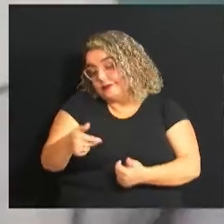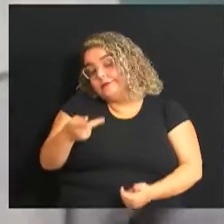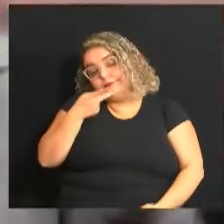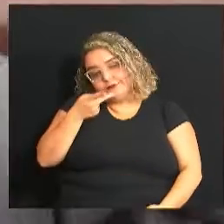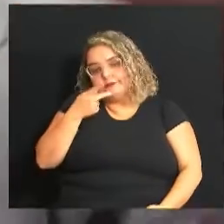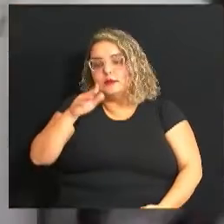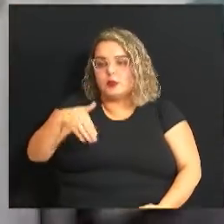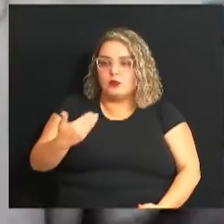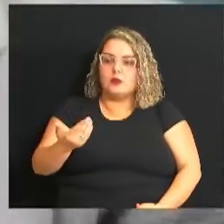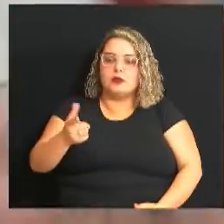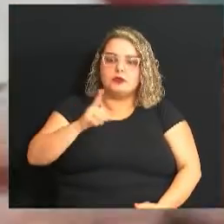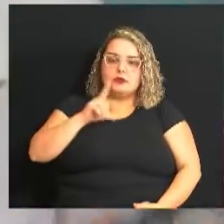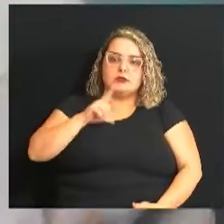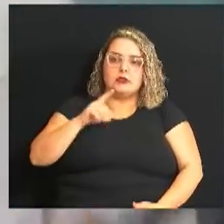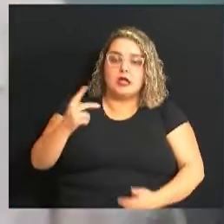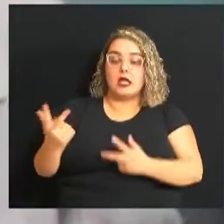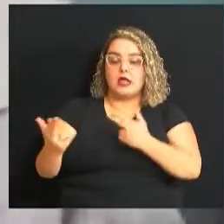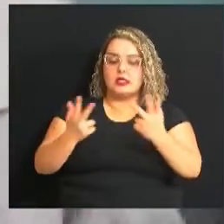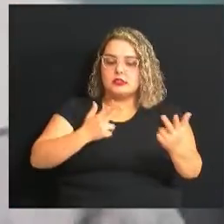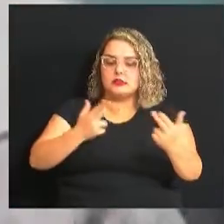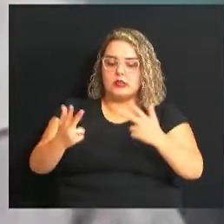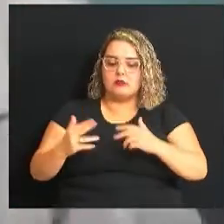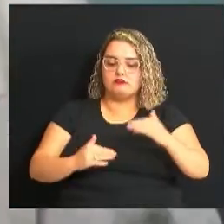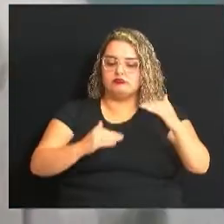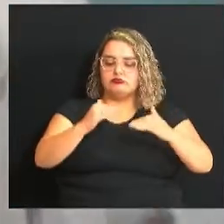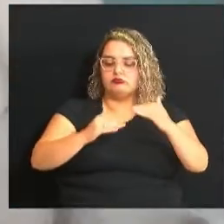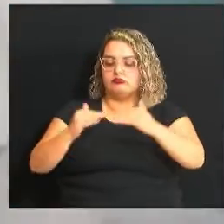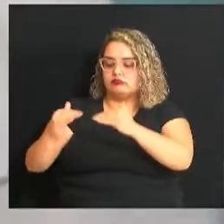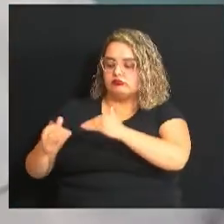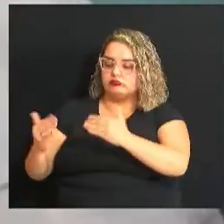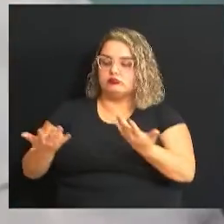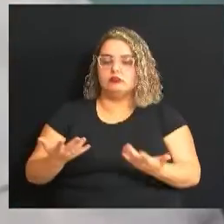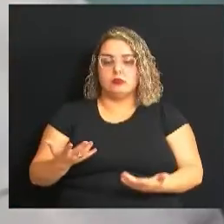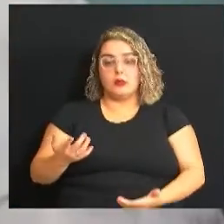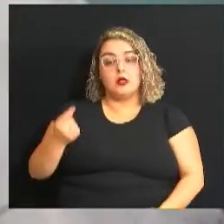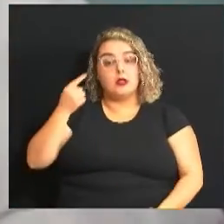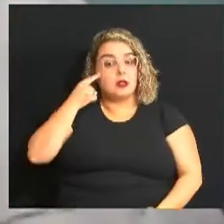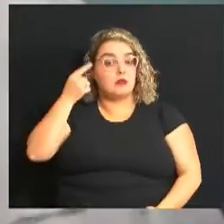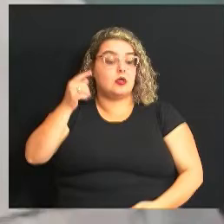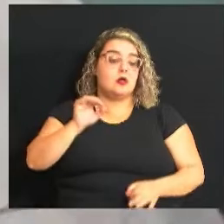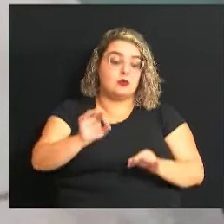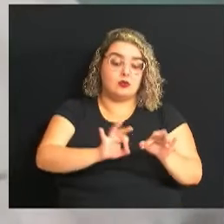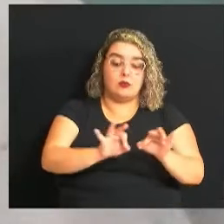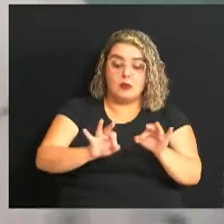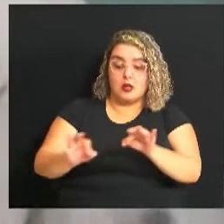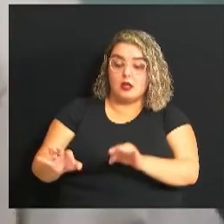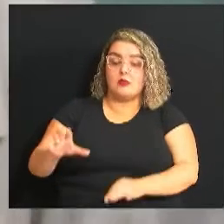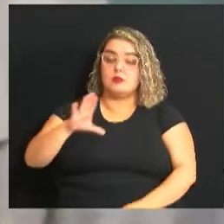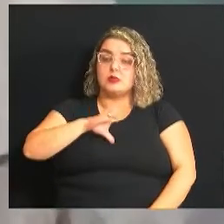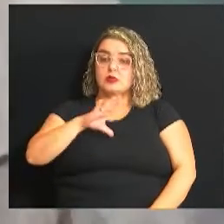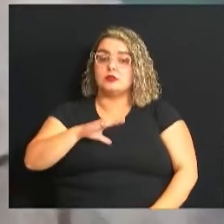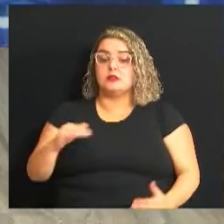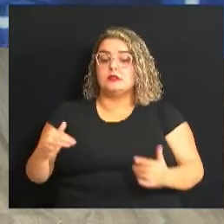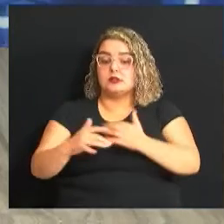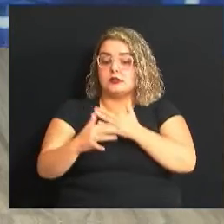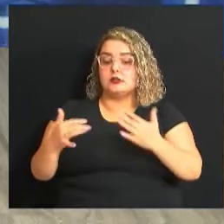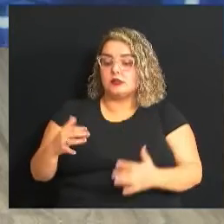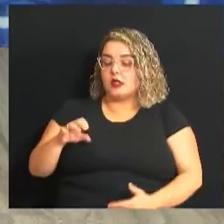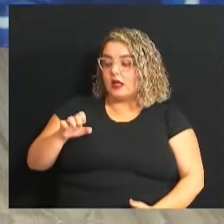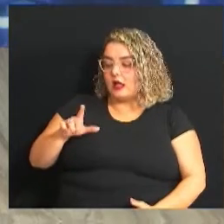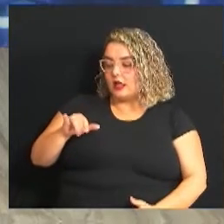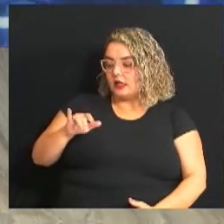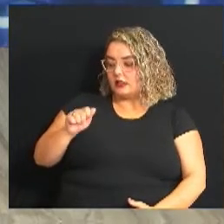essa sinergia entre os diversos órgãos que pensam os planos, o planejamento das cidades. Eliane, quando